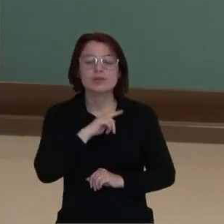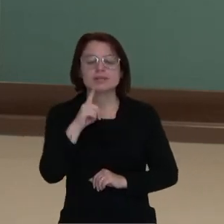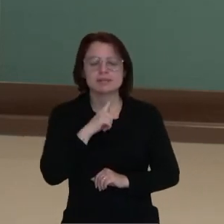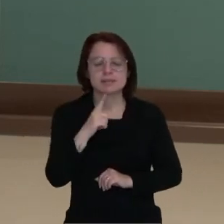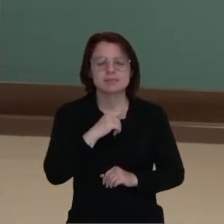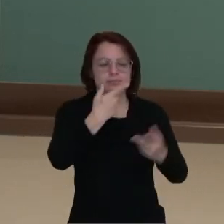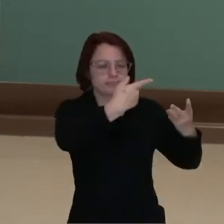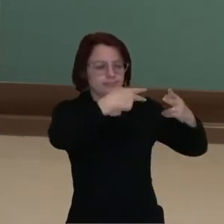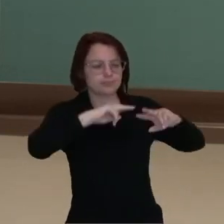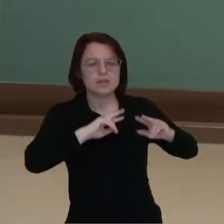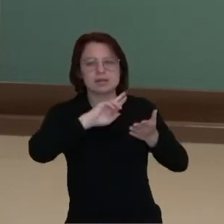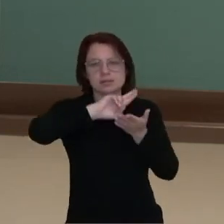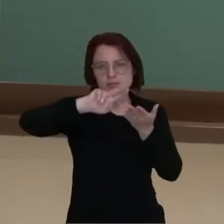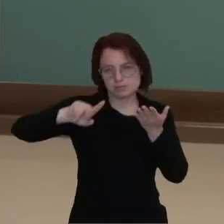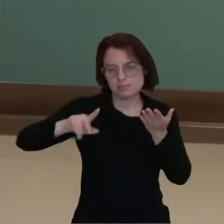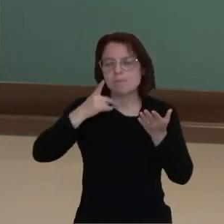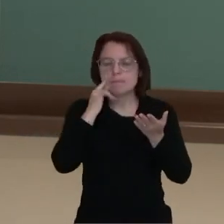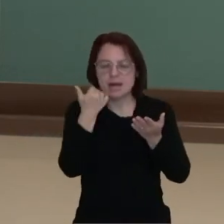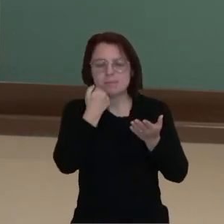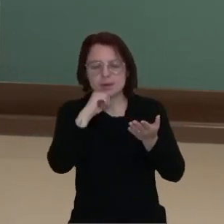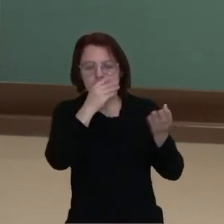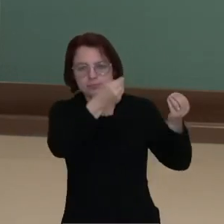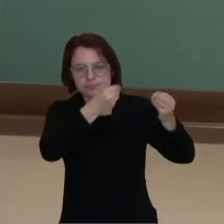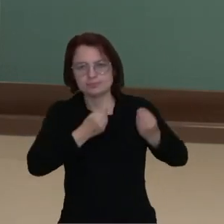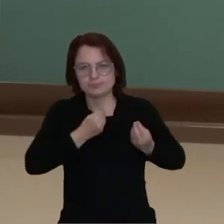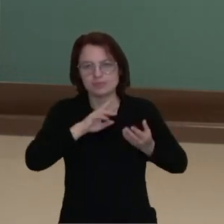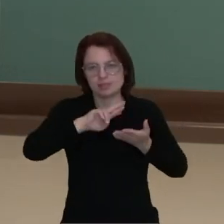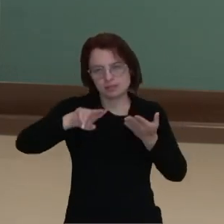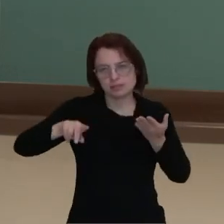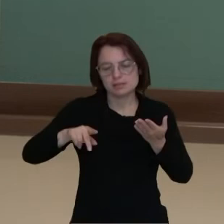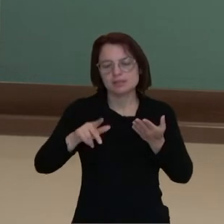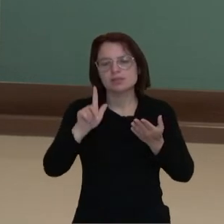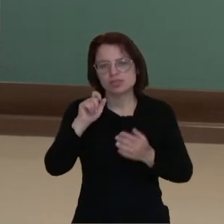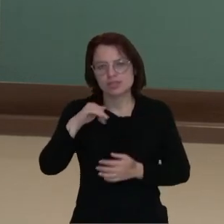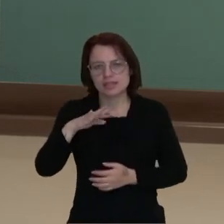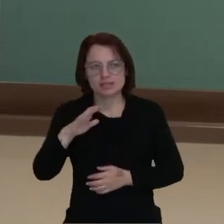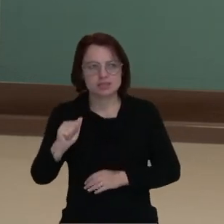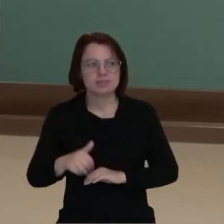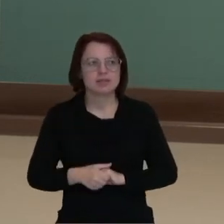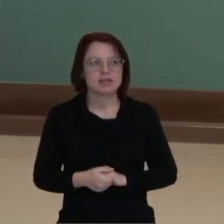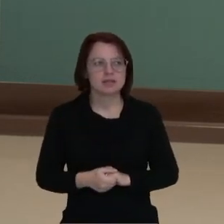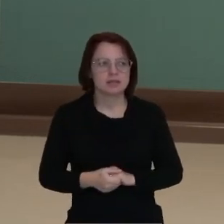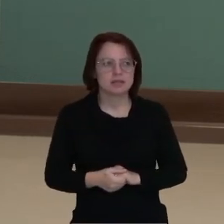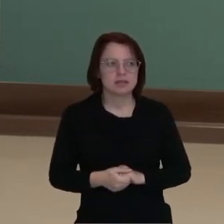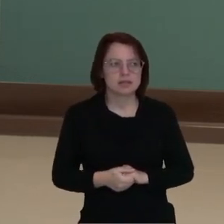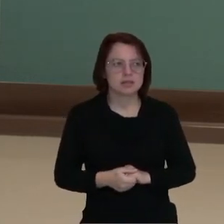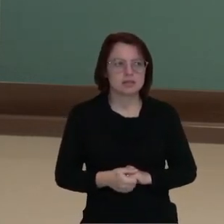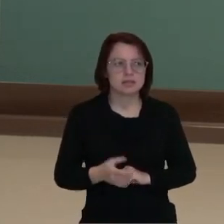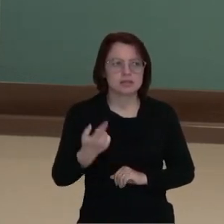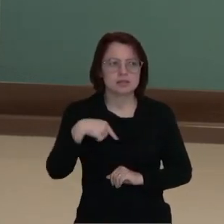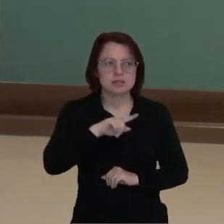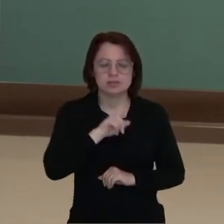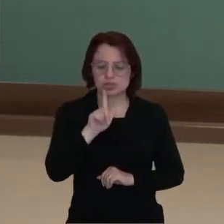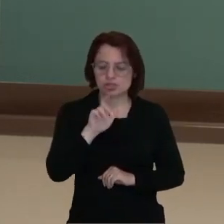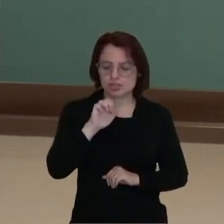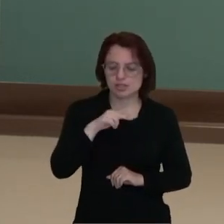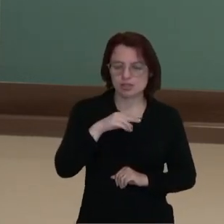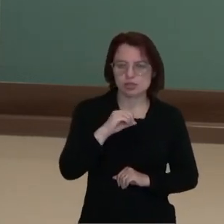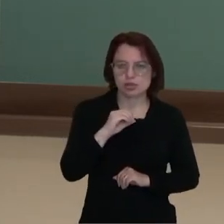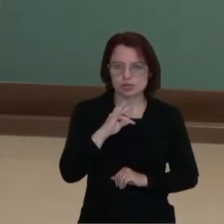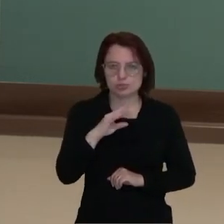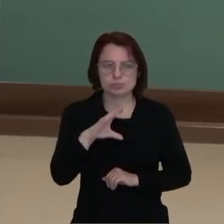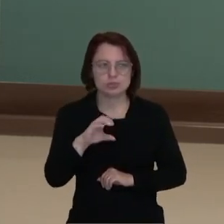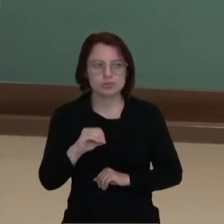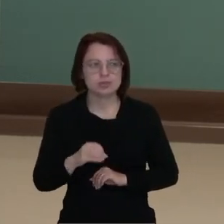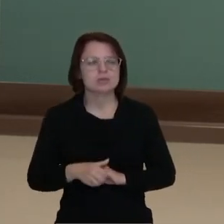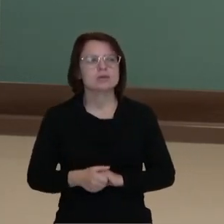as características dos nossos pais, da genética. Então, é o nosso genótipo, as características